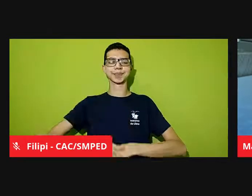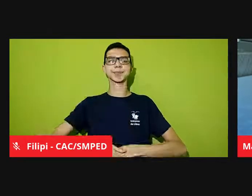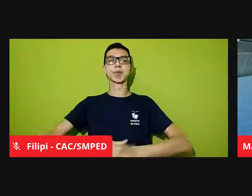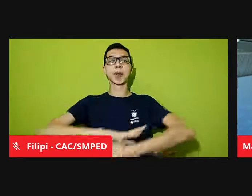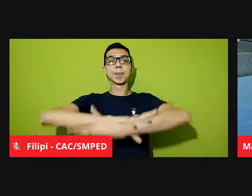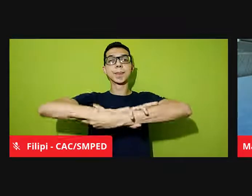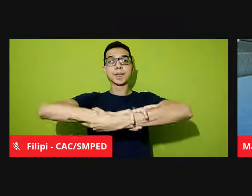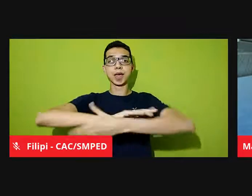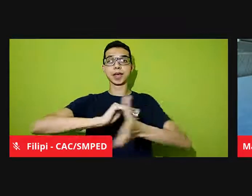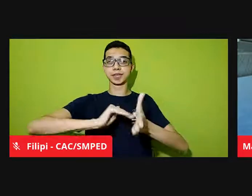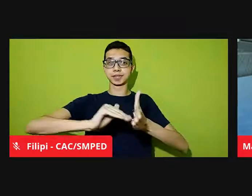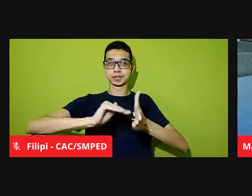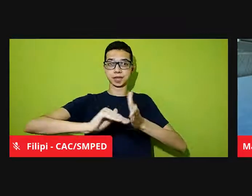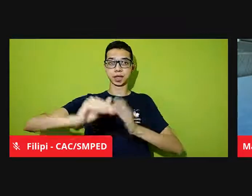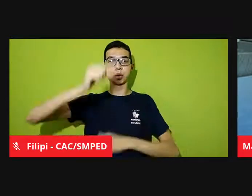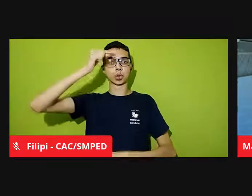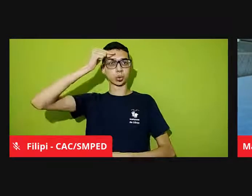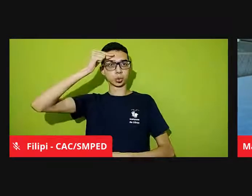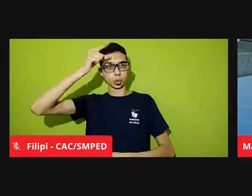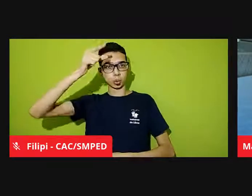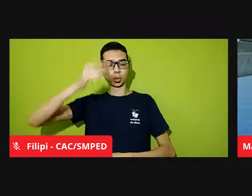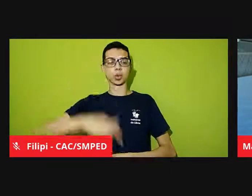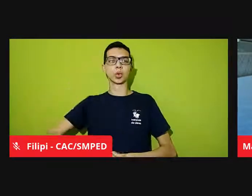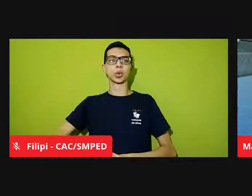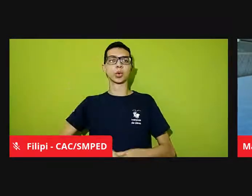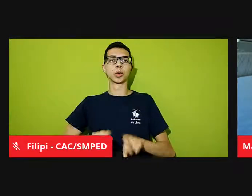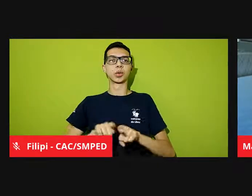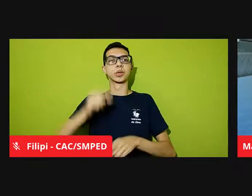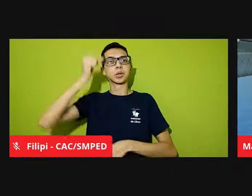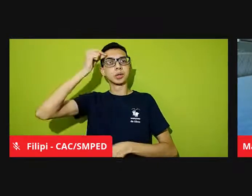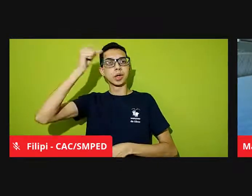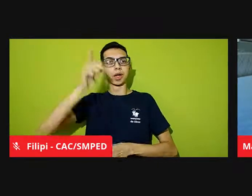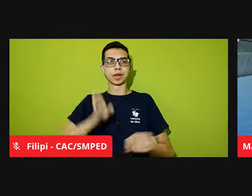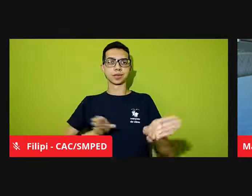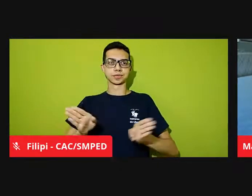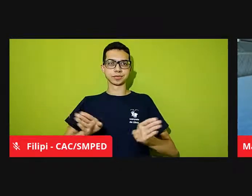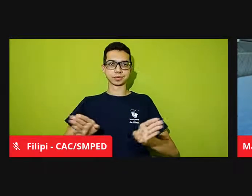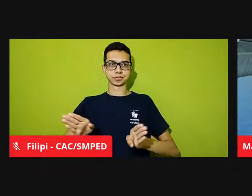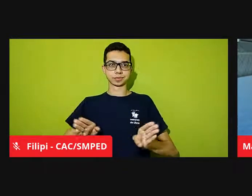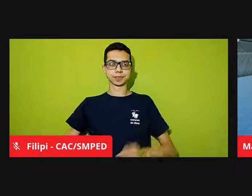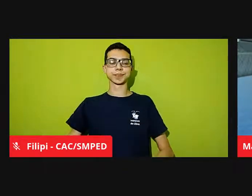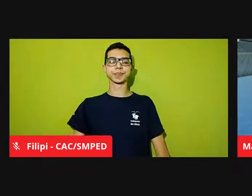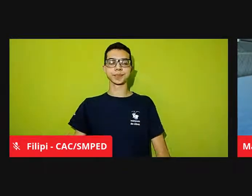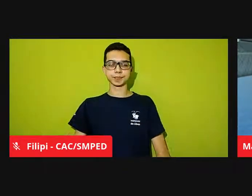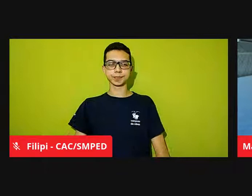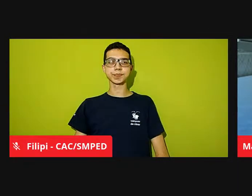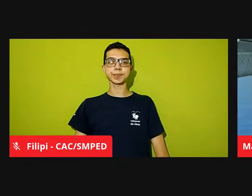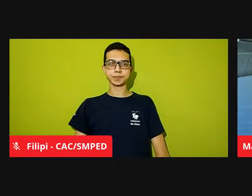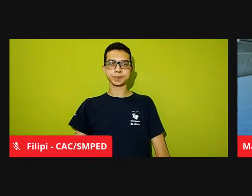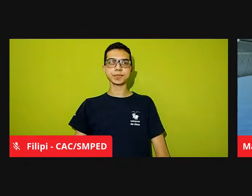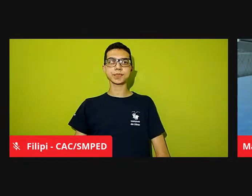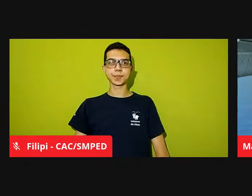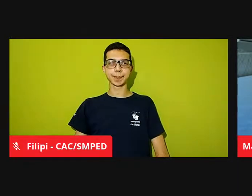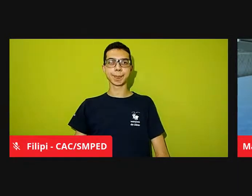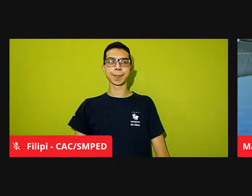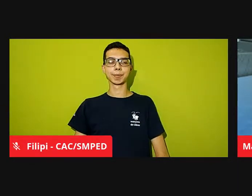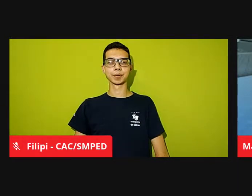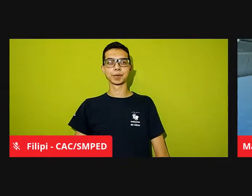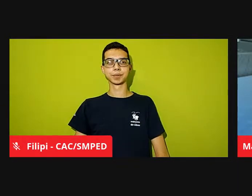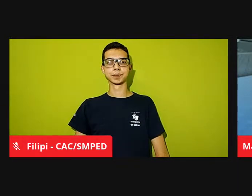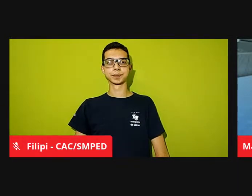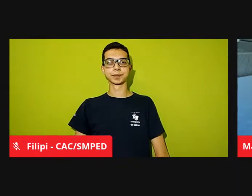Secretaria da Cultura, do Cultura Acessível, onde a gente promove aí diferentes recursos